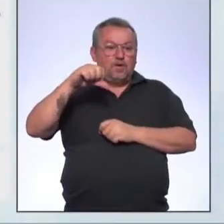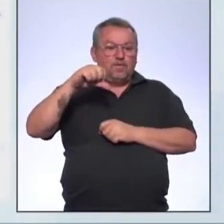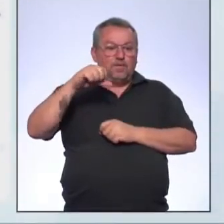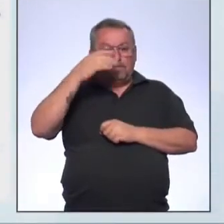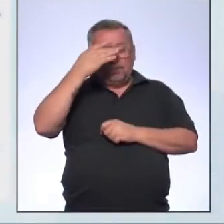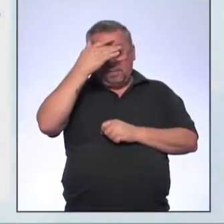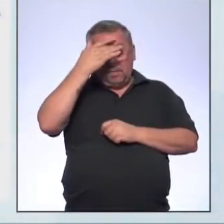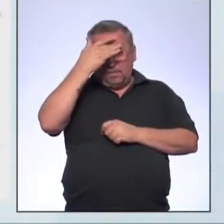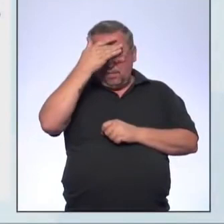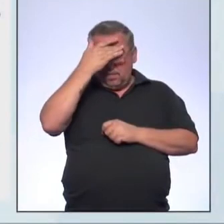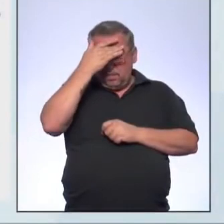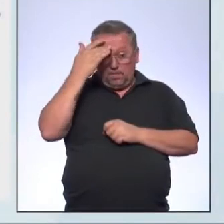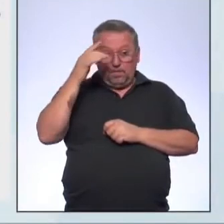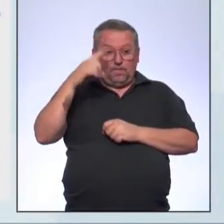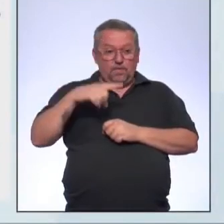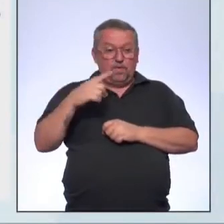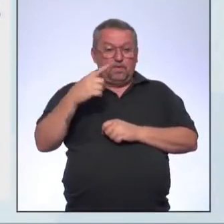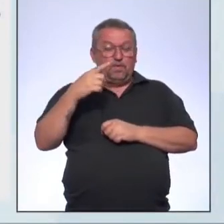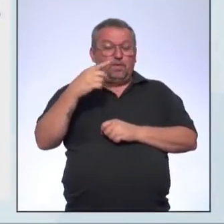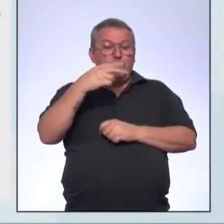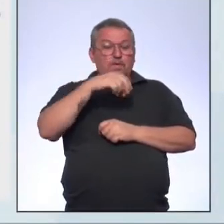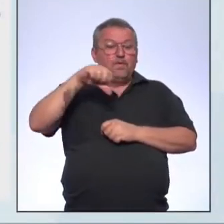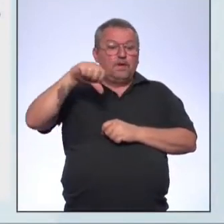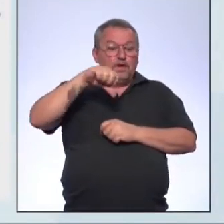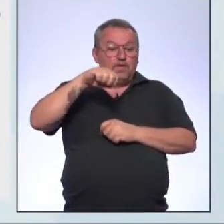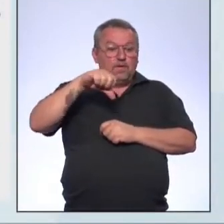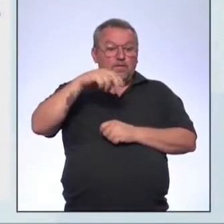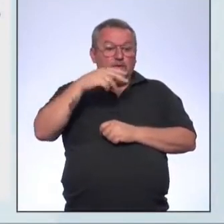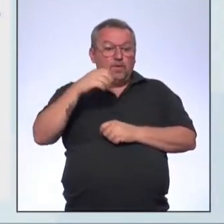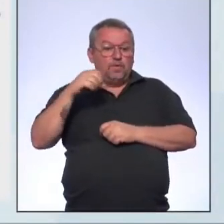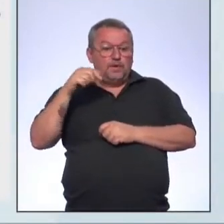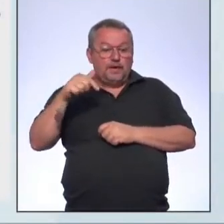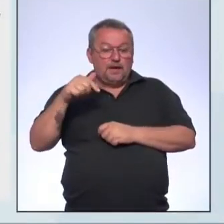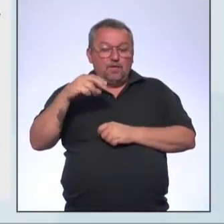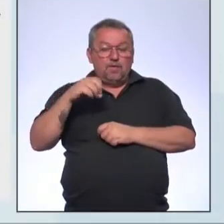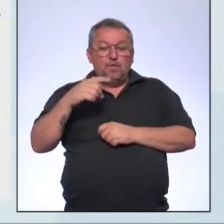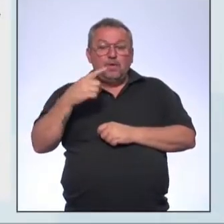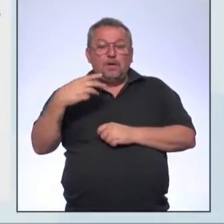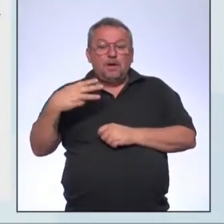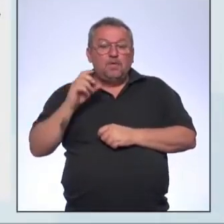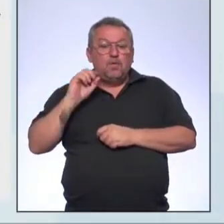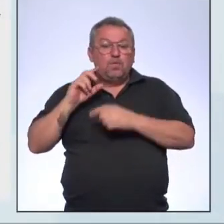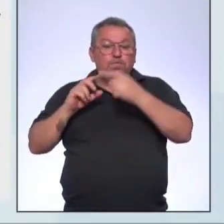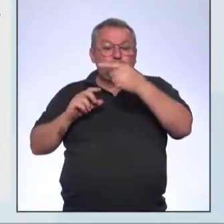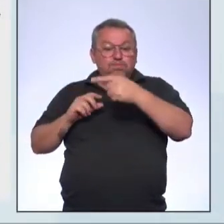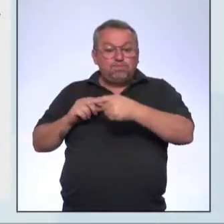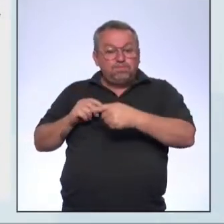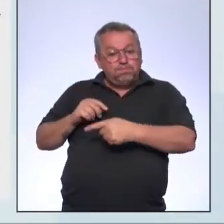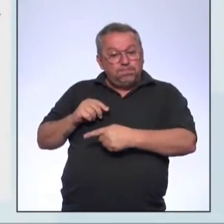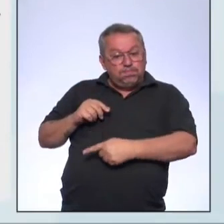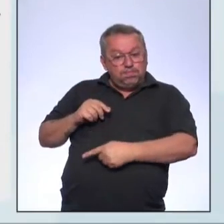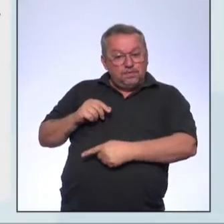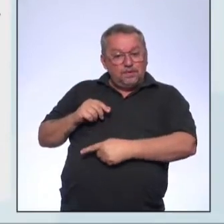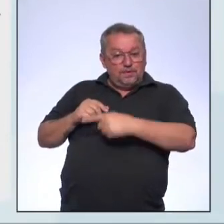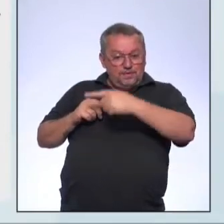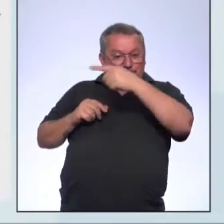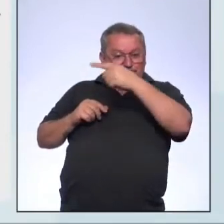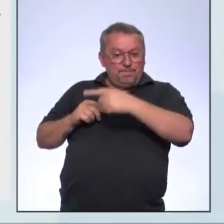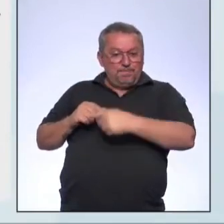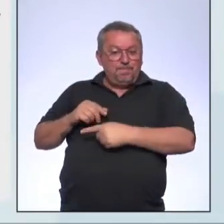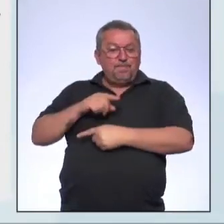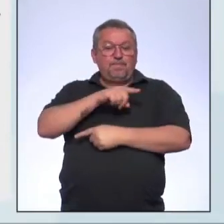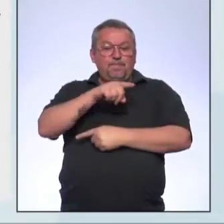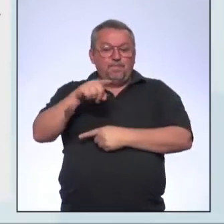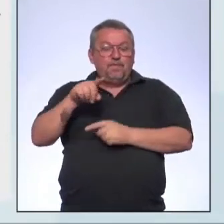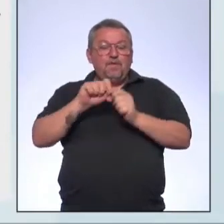acontece em 1999? O que aconteceu em 2007? O que aconteceu em 2013? Então, em cada uma dessas frases,